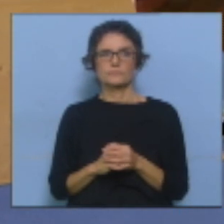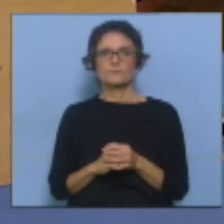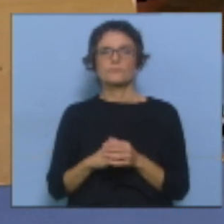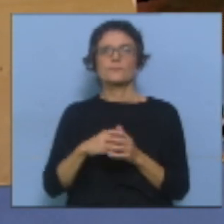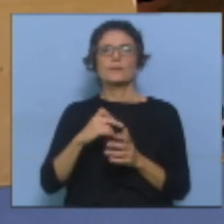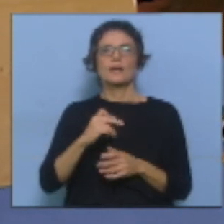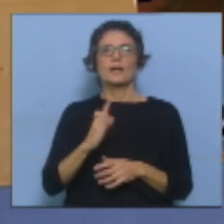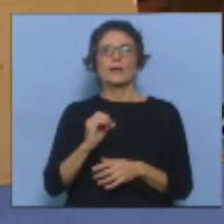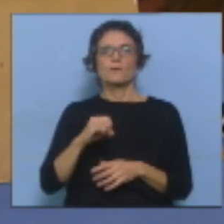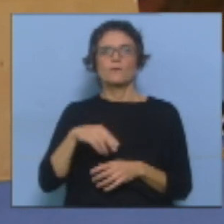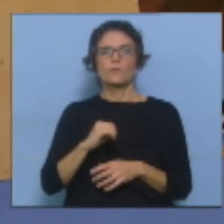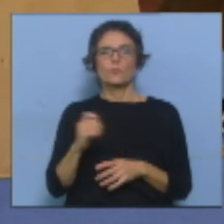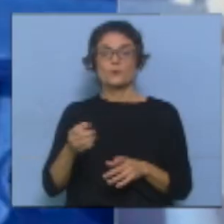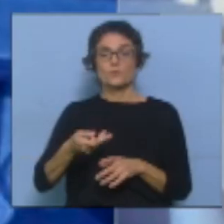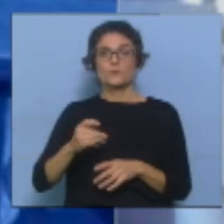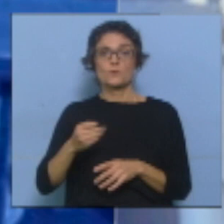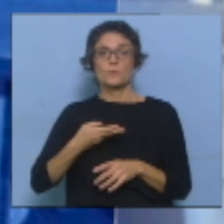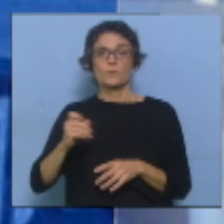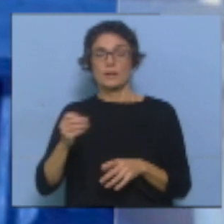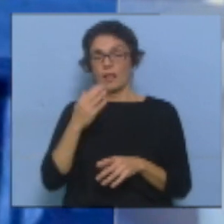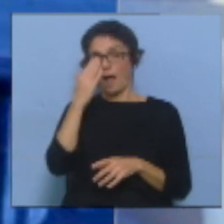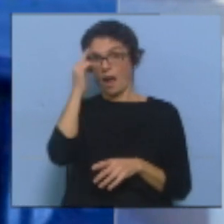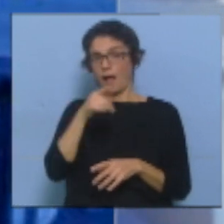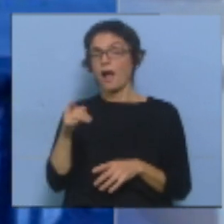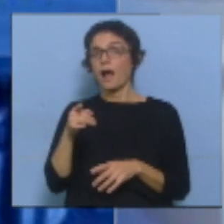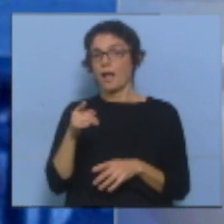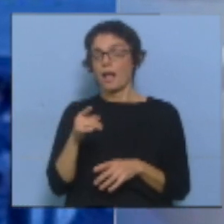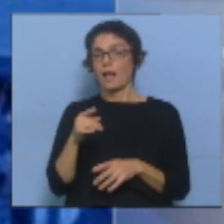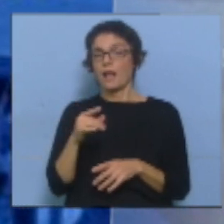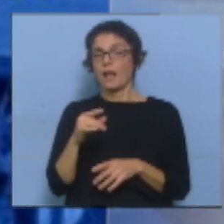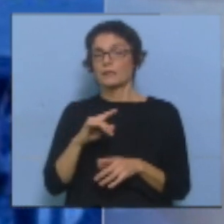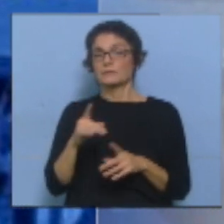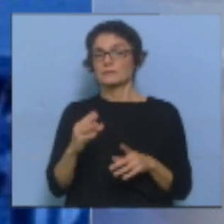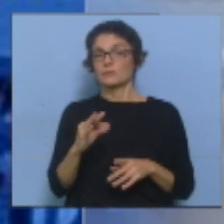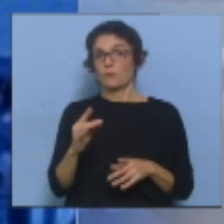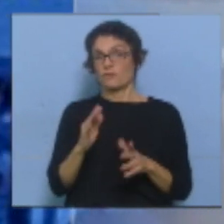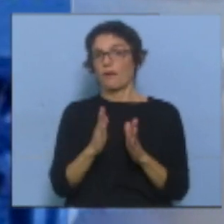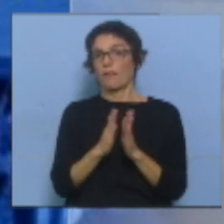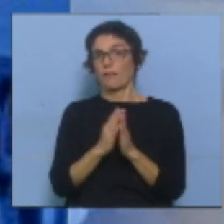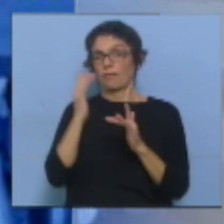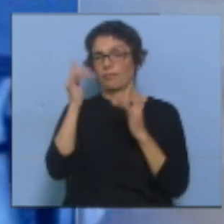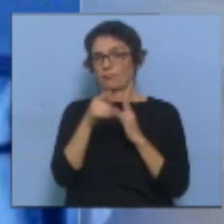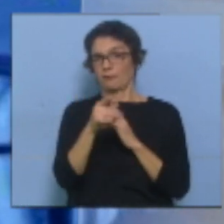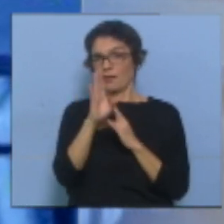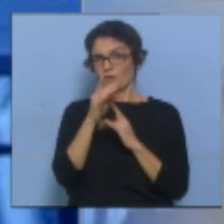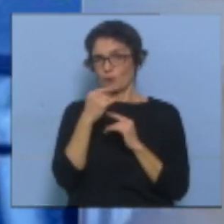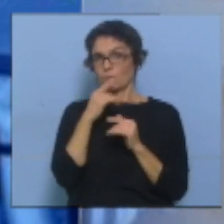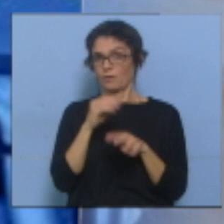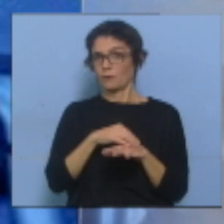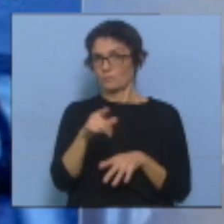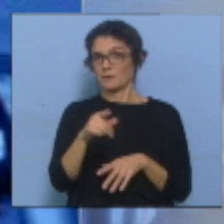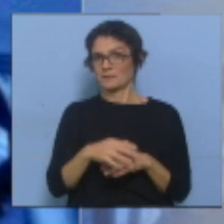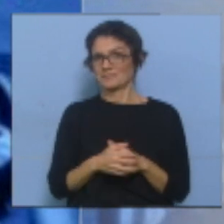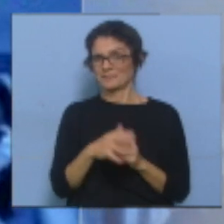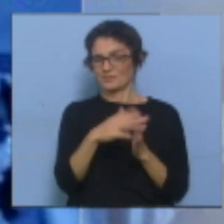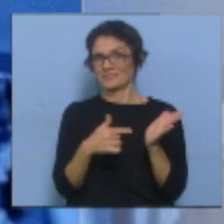Afonso e Pedro, acredito que o quarto ano de teologia já permite um comentário técnico a este texto, não é? Já passaram por ele? Já